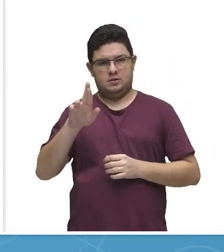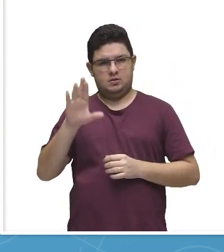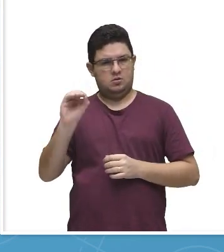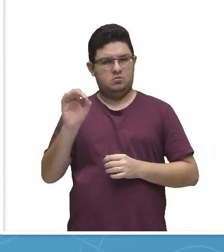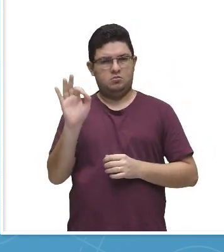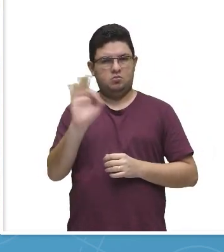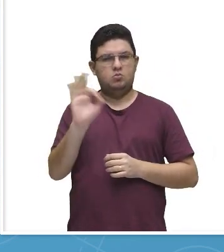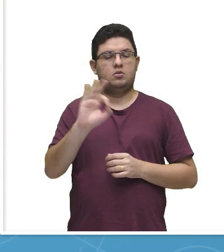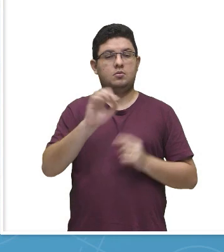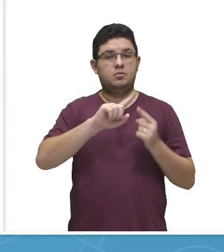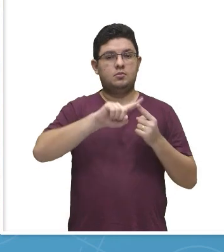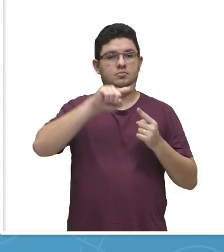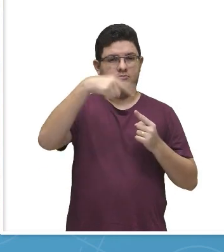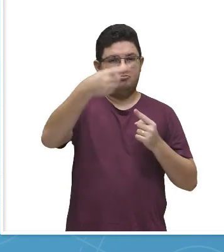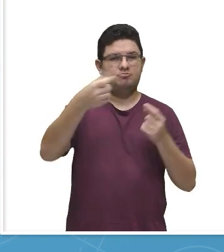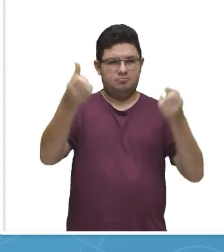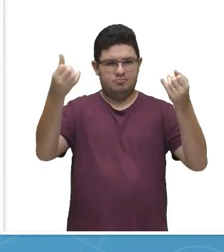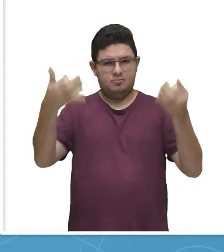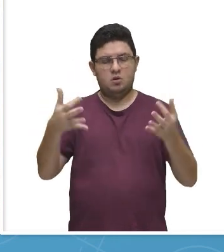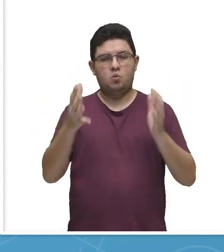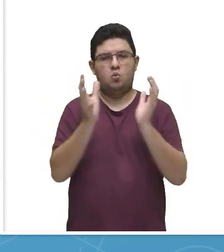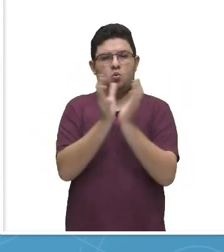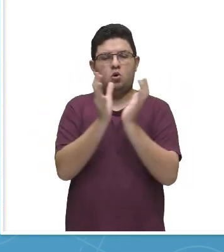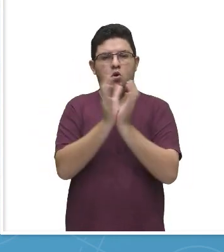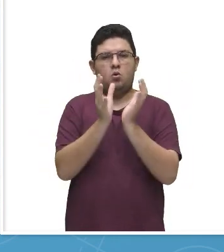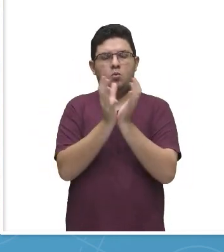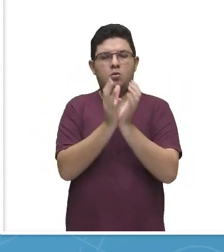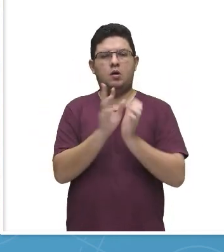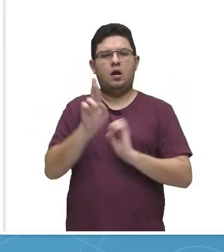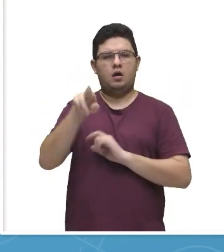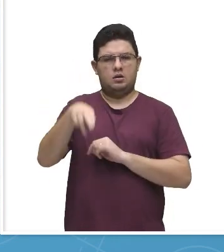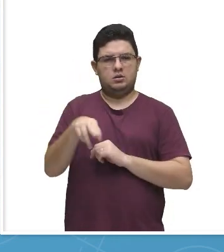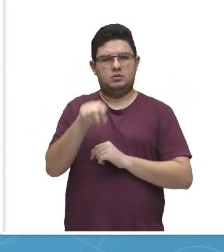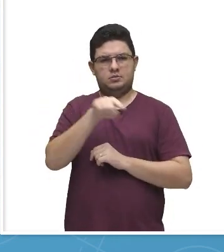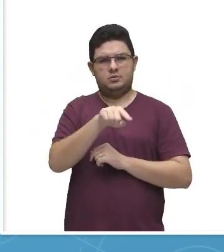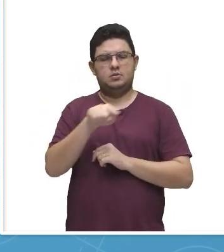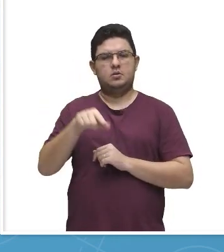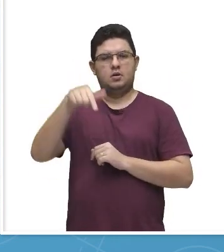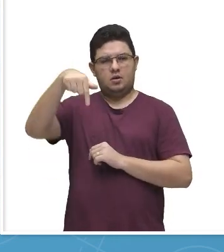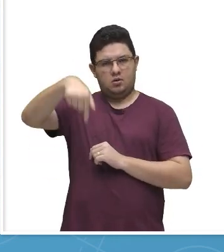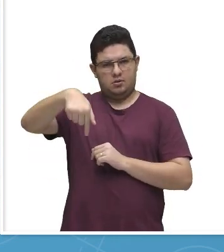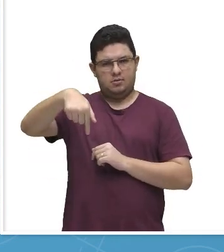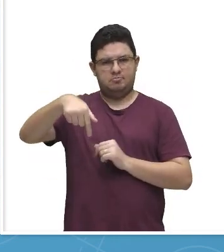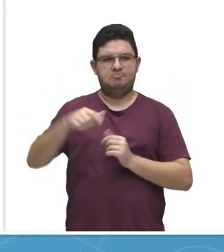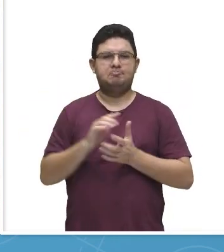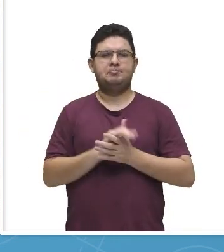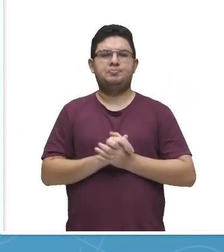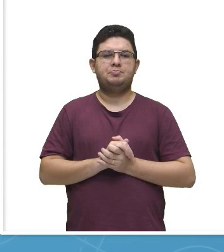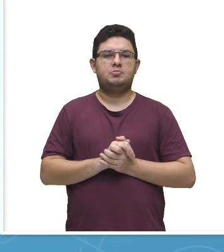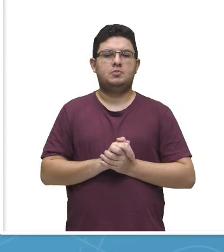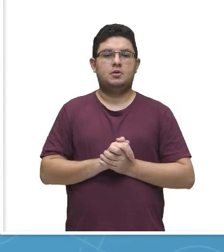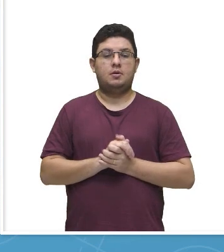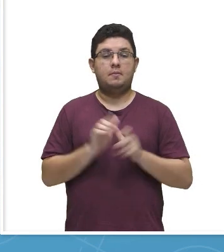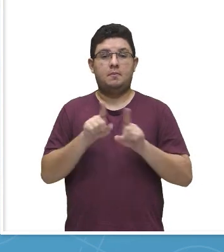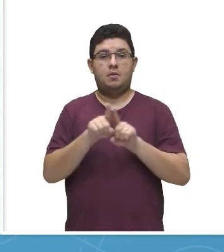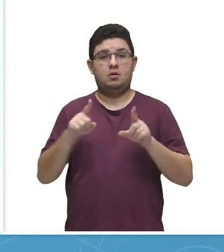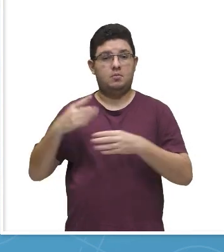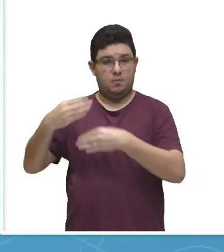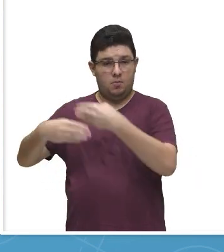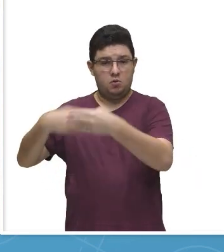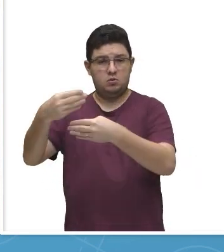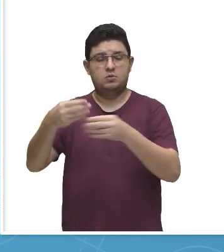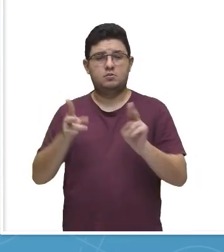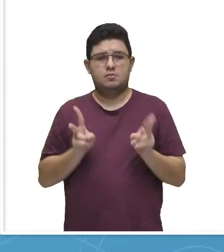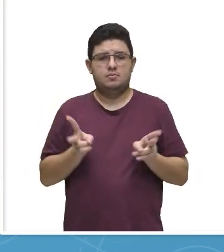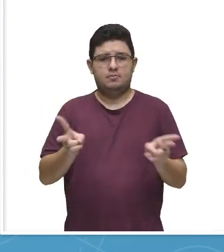estudando o conjunto dos números racionais, né, representado pela letra Q, beleza? Mas o procedimento é o mesmo. Repete